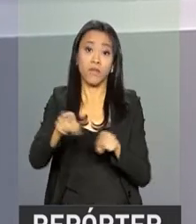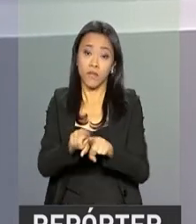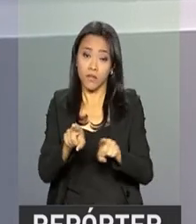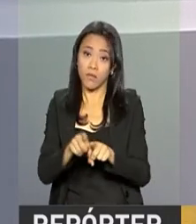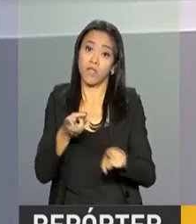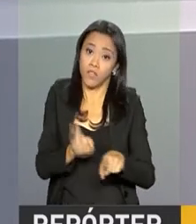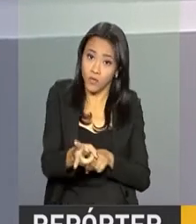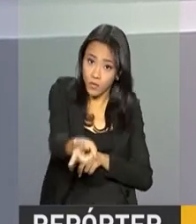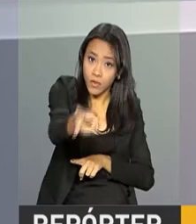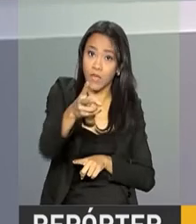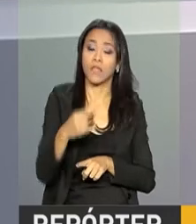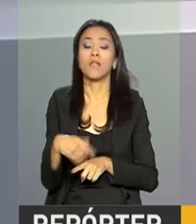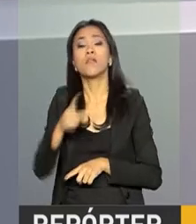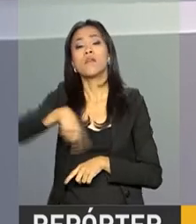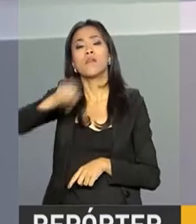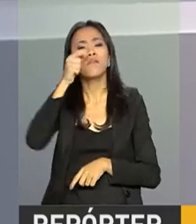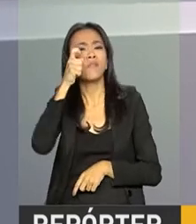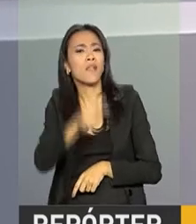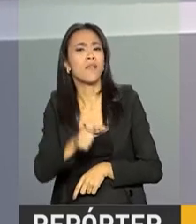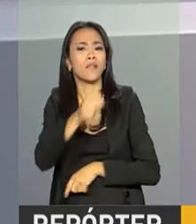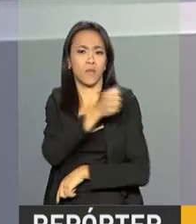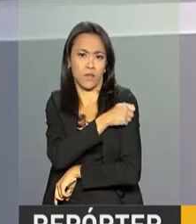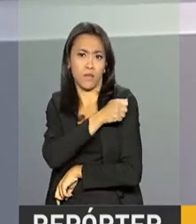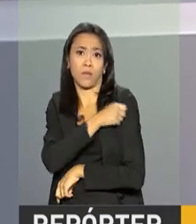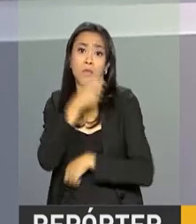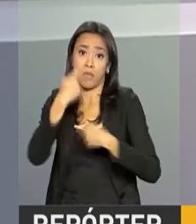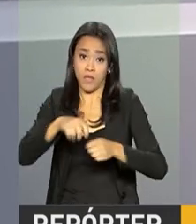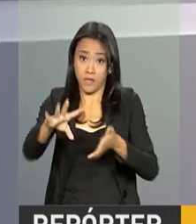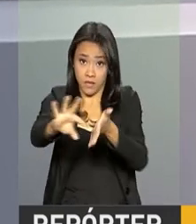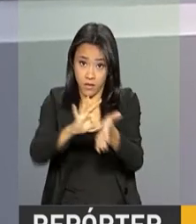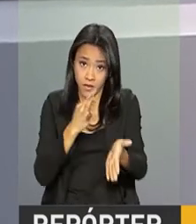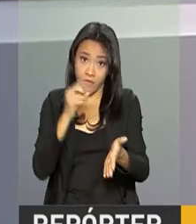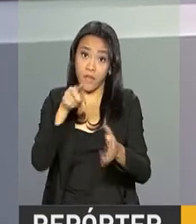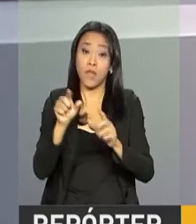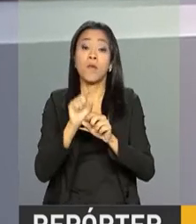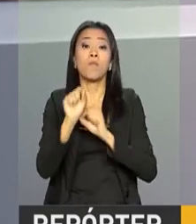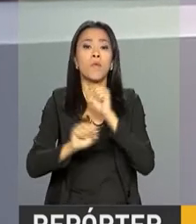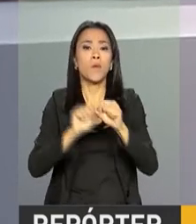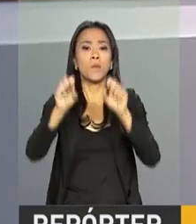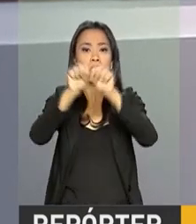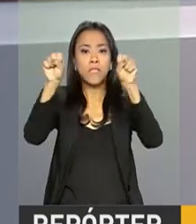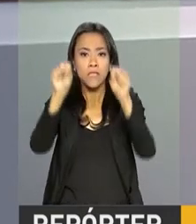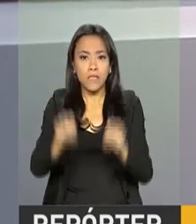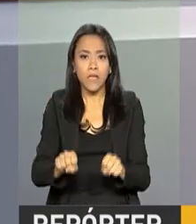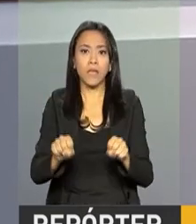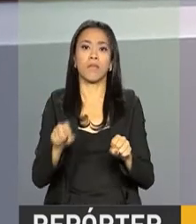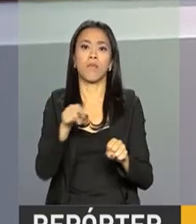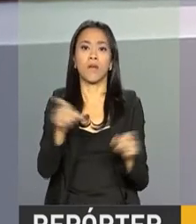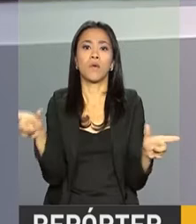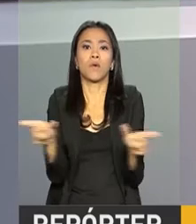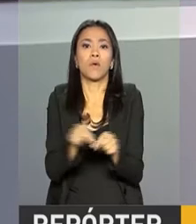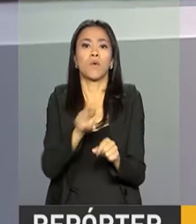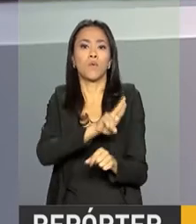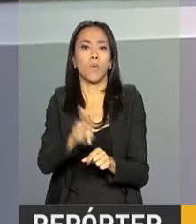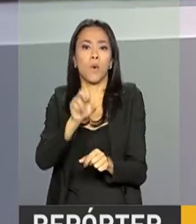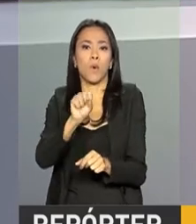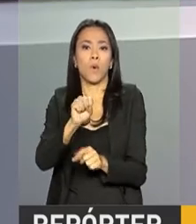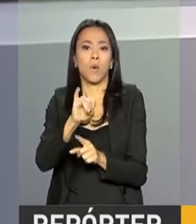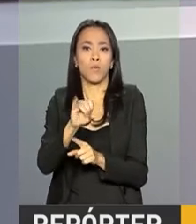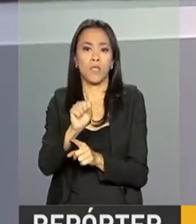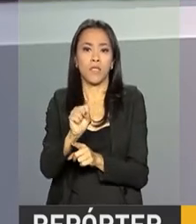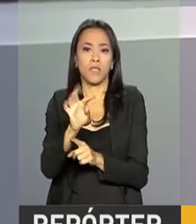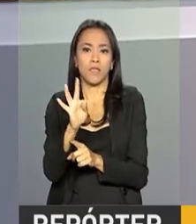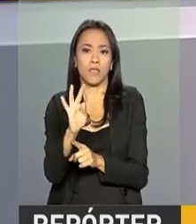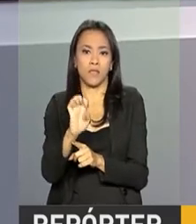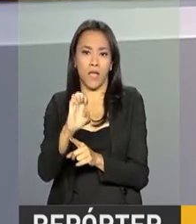os estudantes interessados devem se inscrever pelo sistema nacional de informações da educação profissional e tecnológica sistec